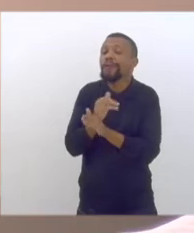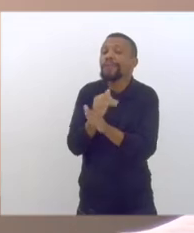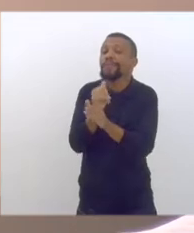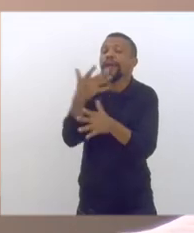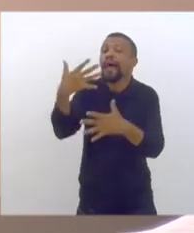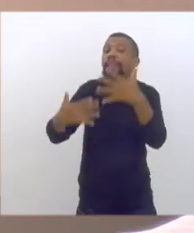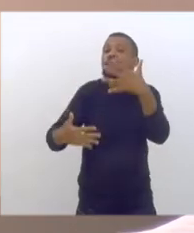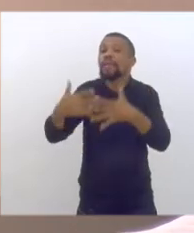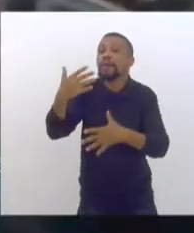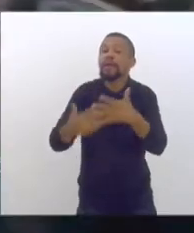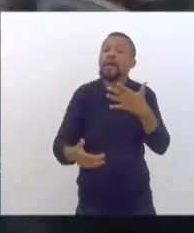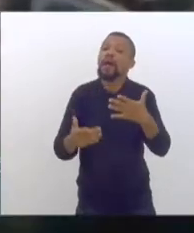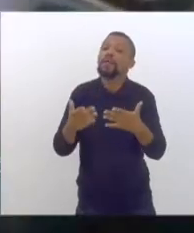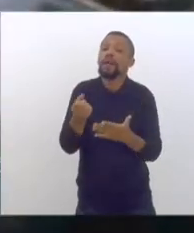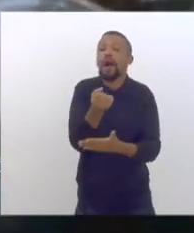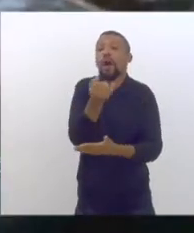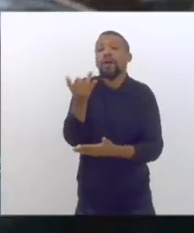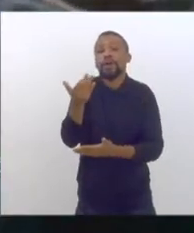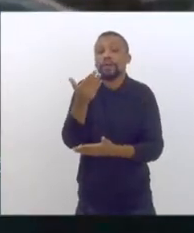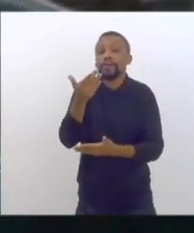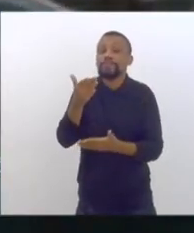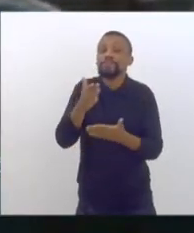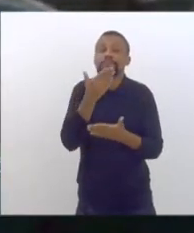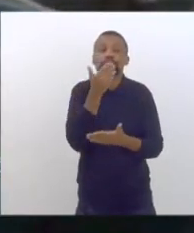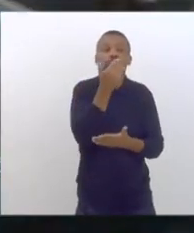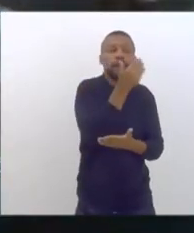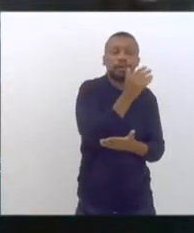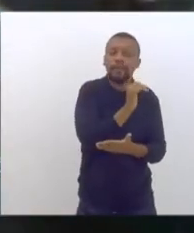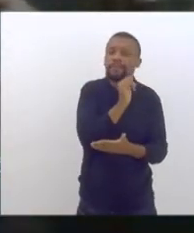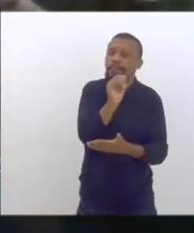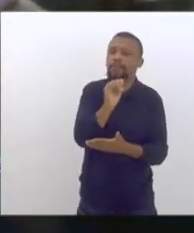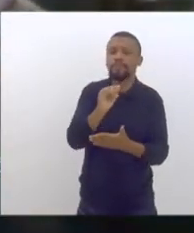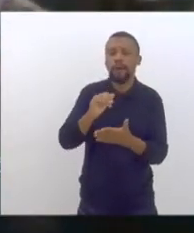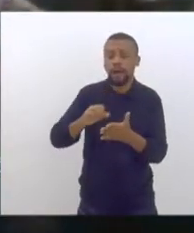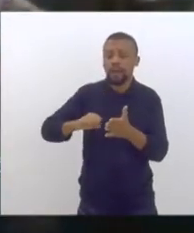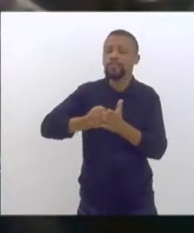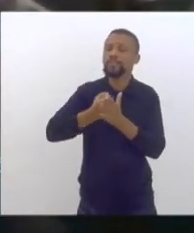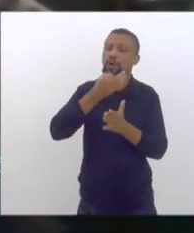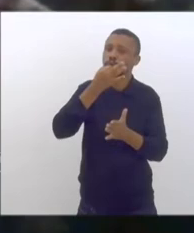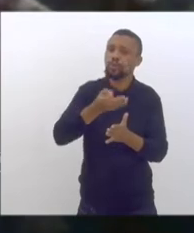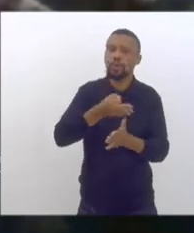tem que alguém mandar ele desligar isso tá muito ruim